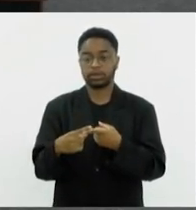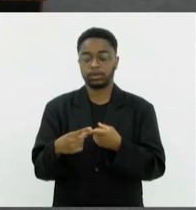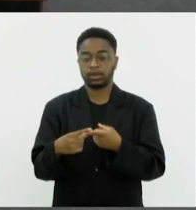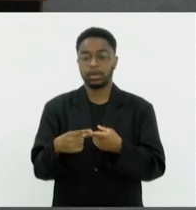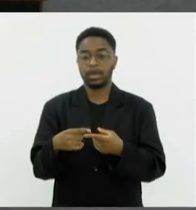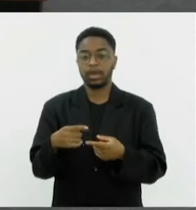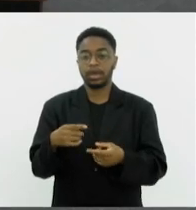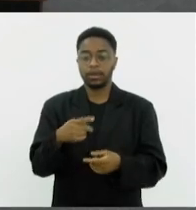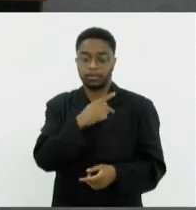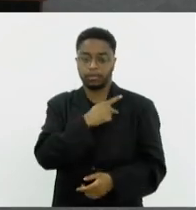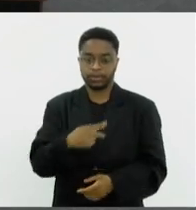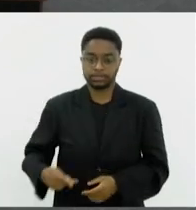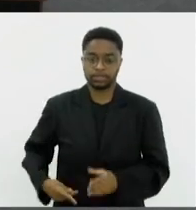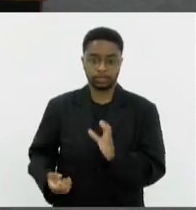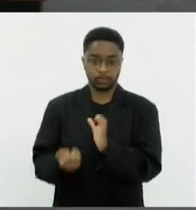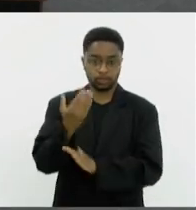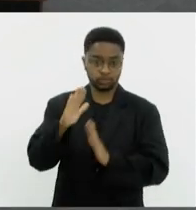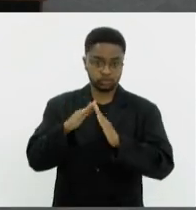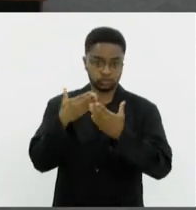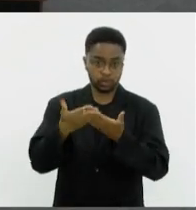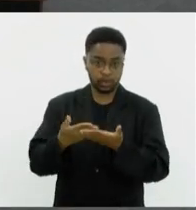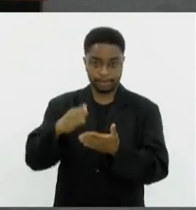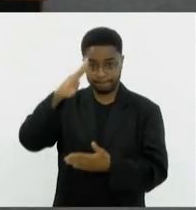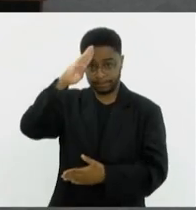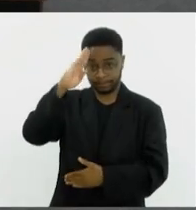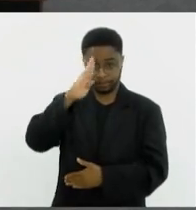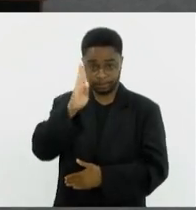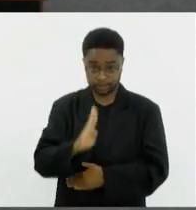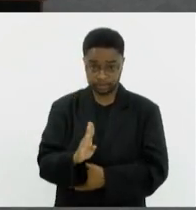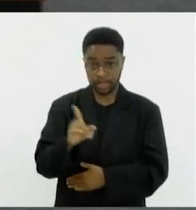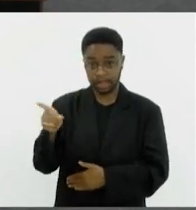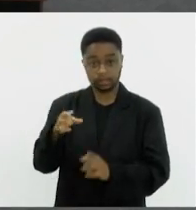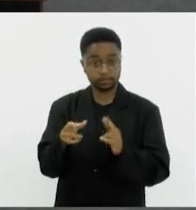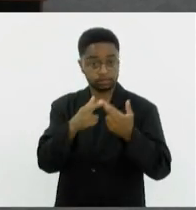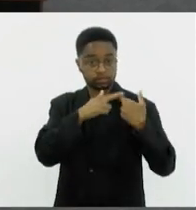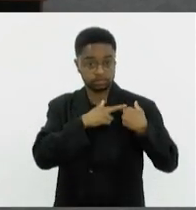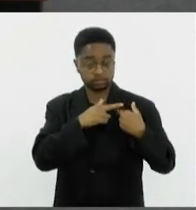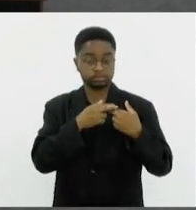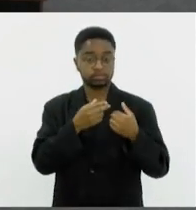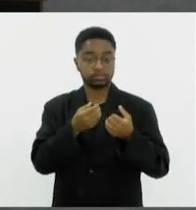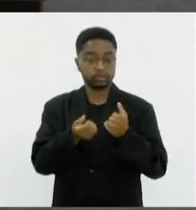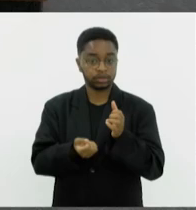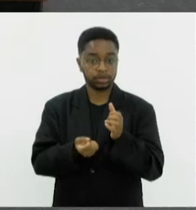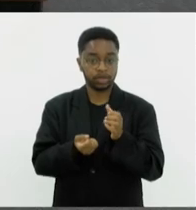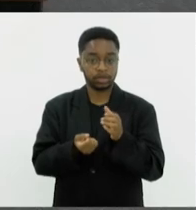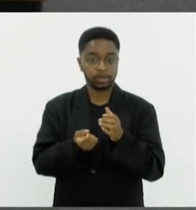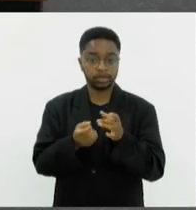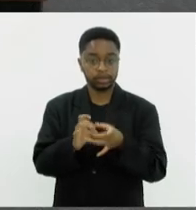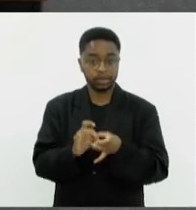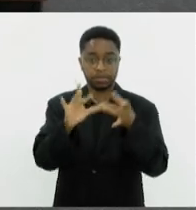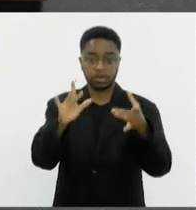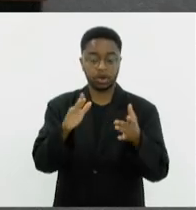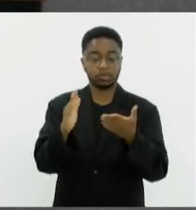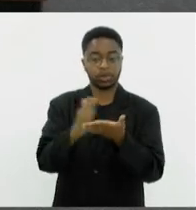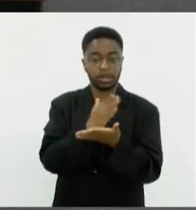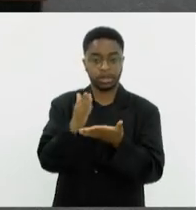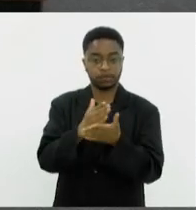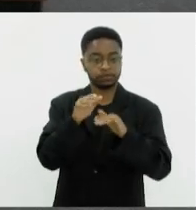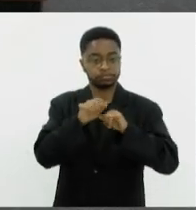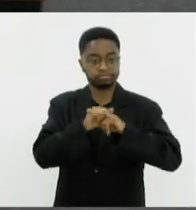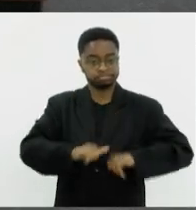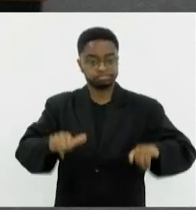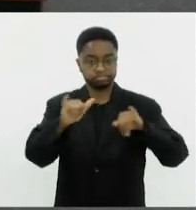escolas cívico-militares no Brasil foi o responsável técnico pela introdução dessa obra. Não sou eu que vou fazer a censura